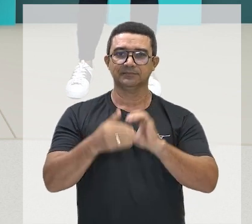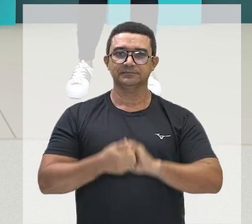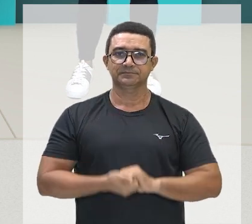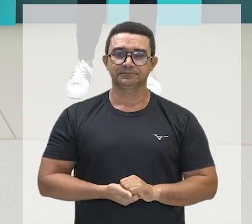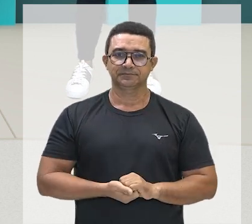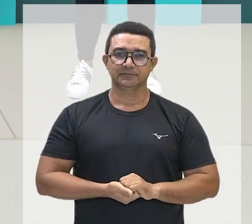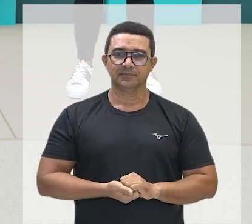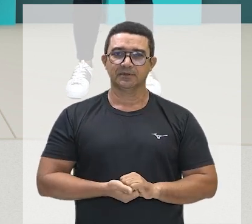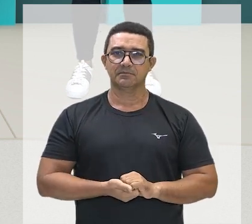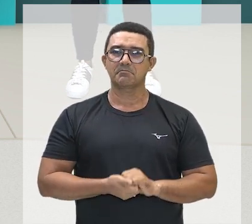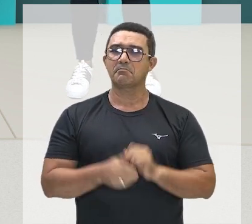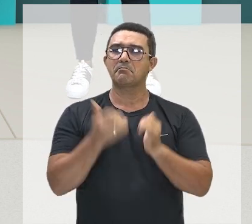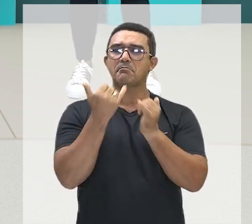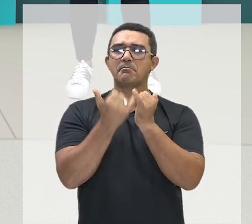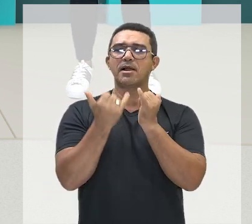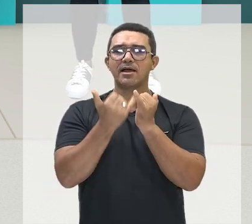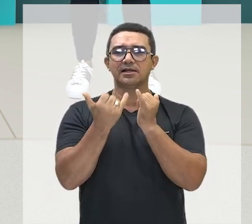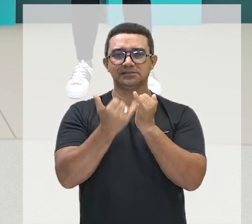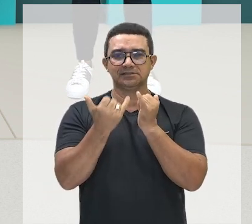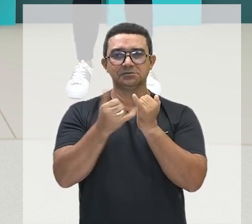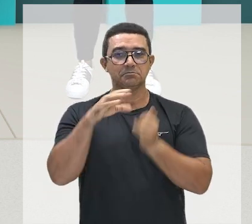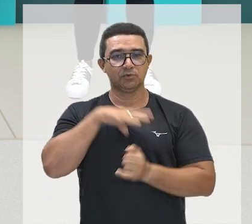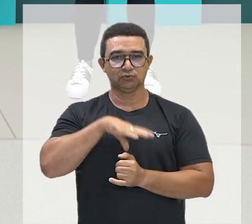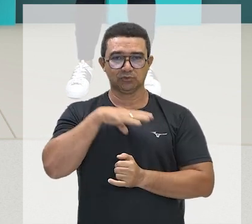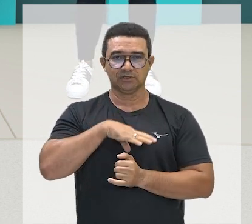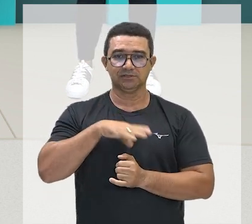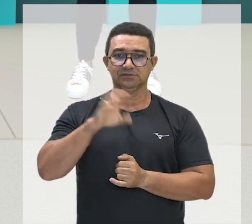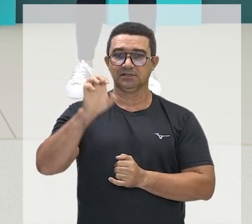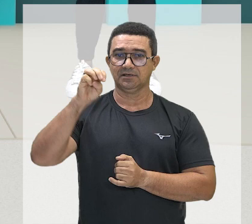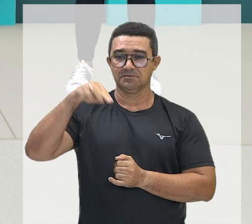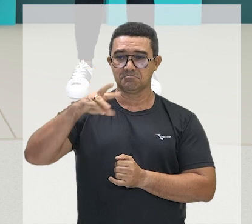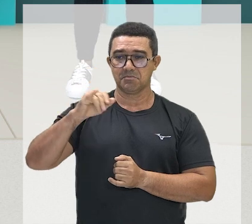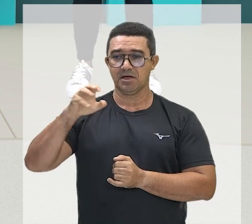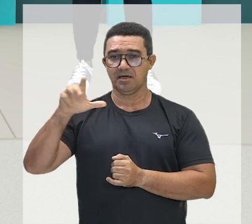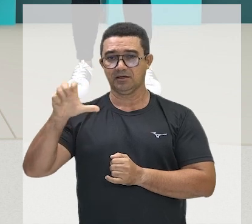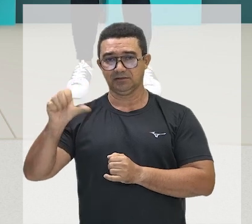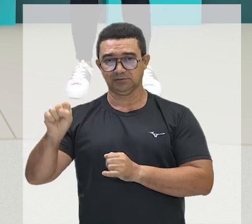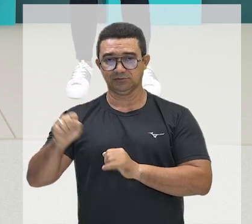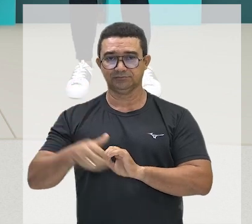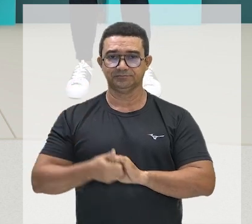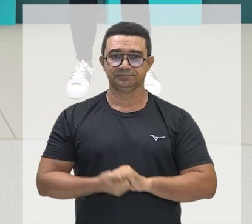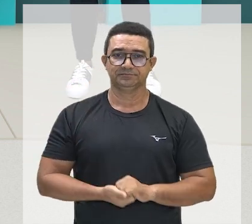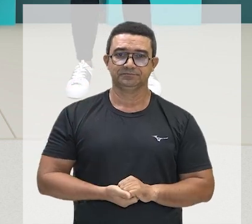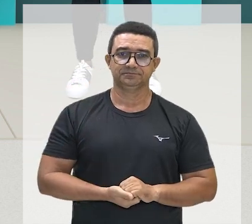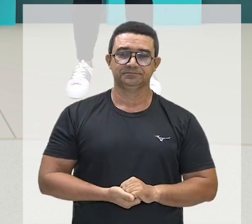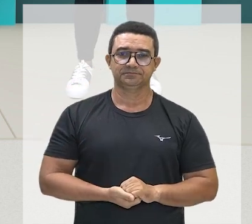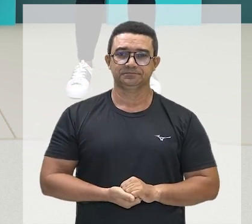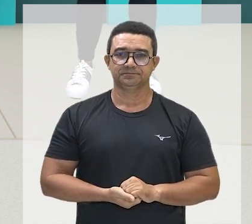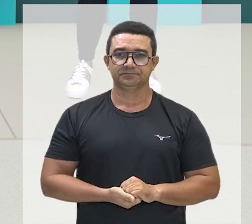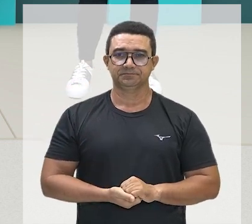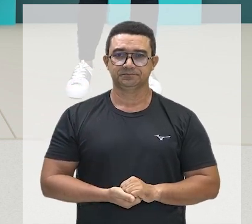língua materna, e-mails. São electronic message used for